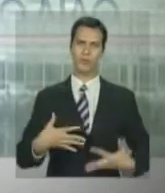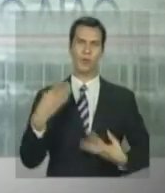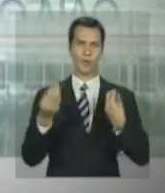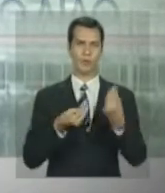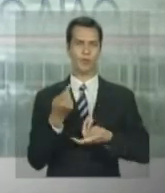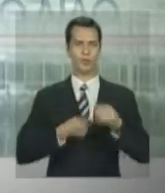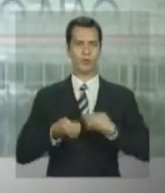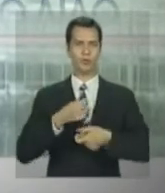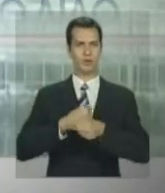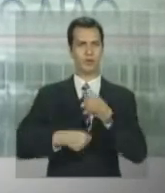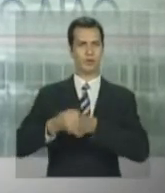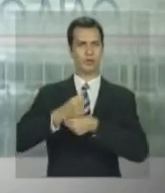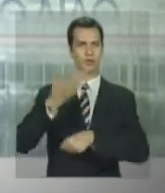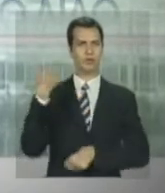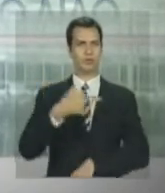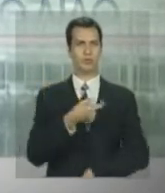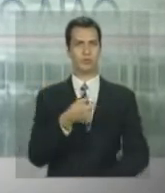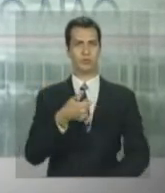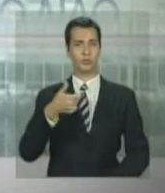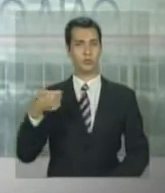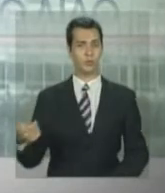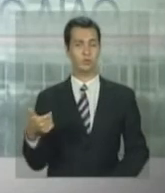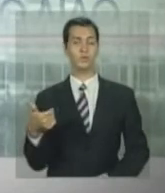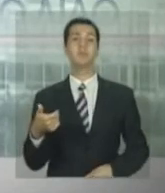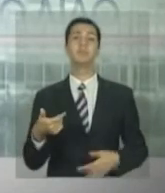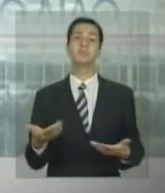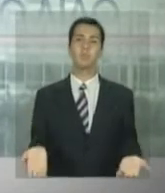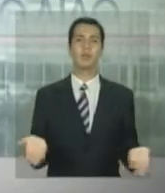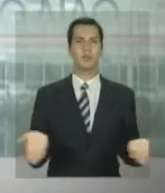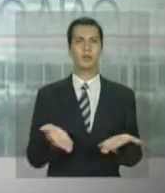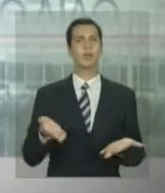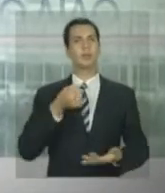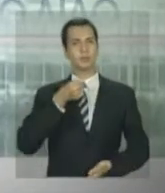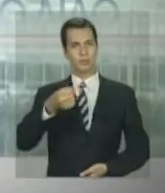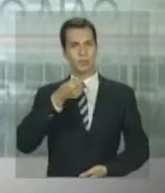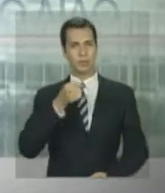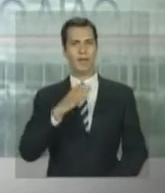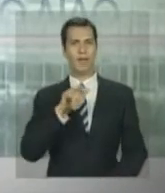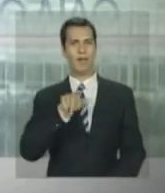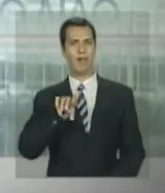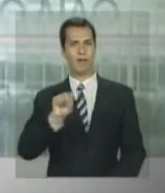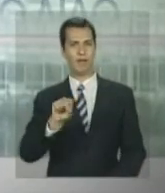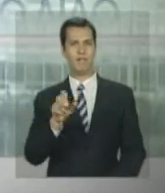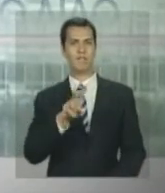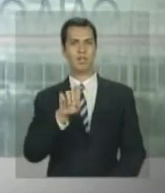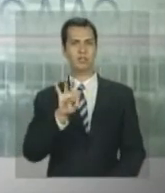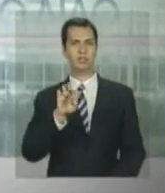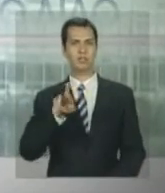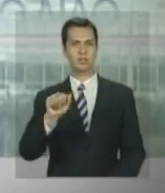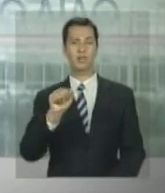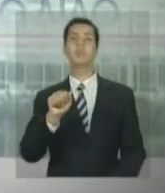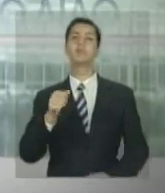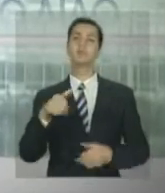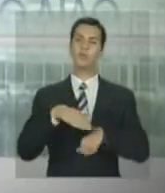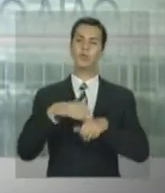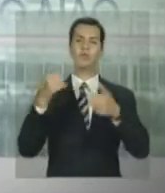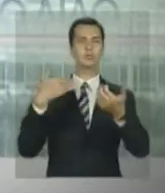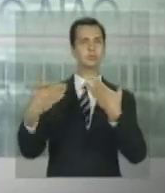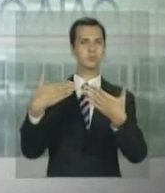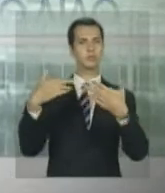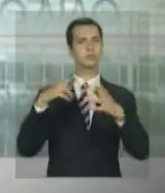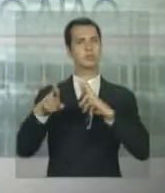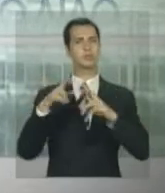Brasil em 2011. Vamos mais uma vez conversar com a repórter Carla Vattier, que acompanhou a coletiva e traz